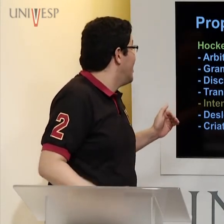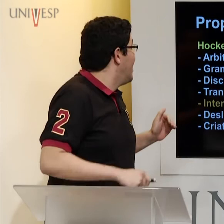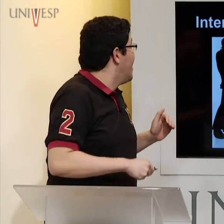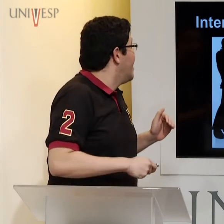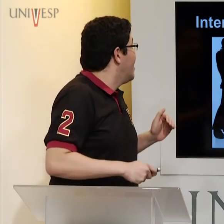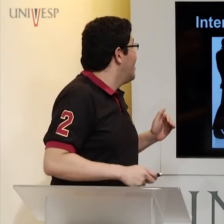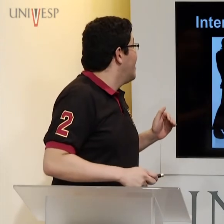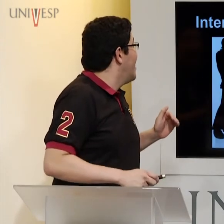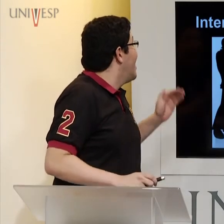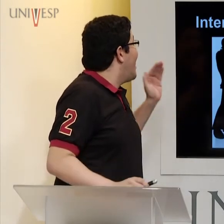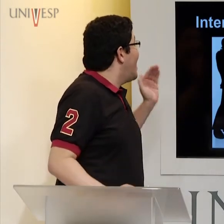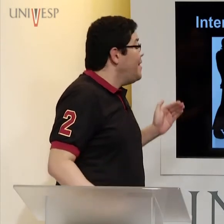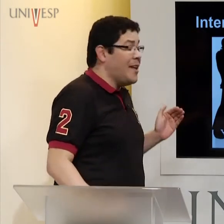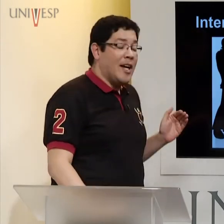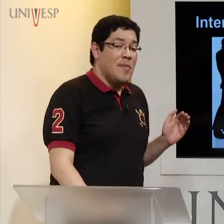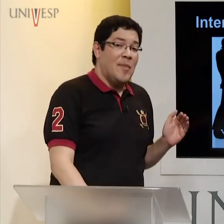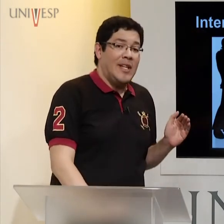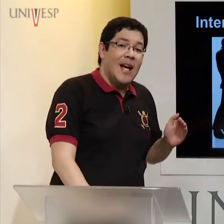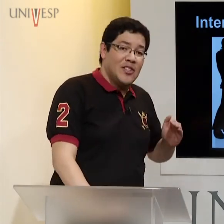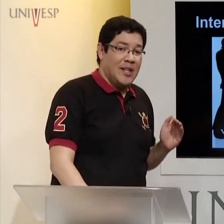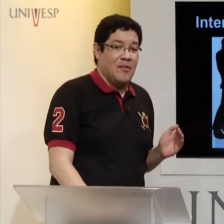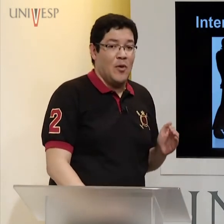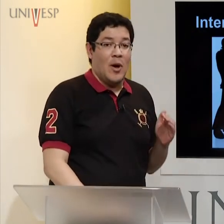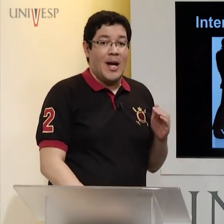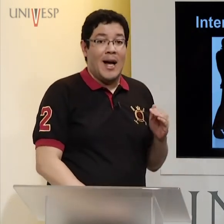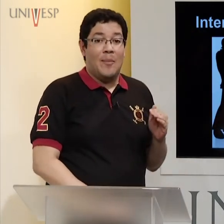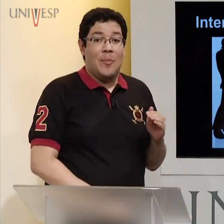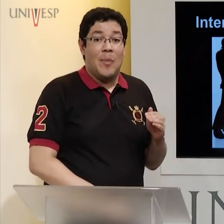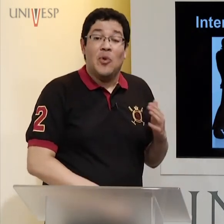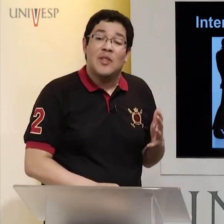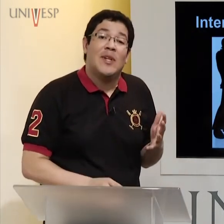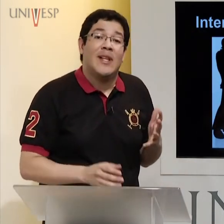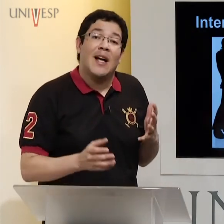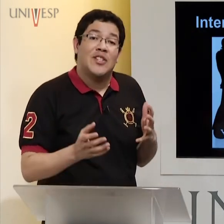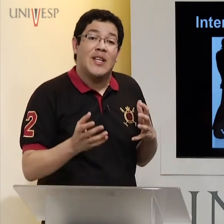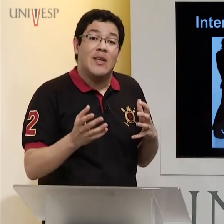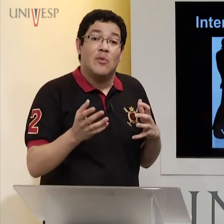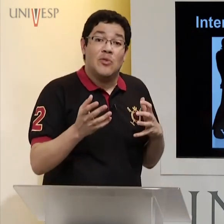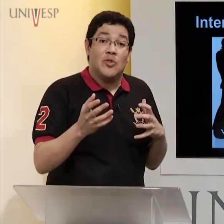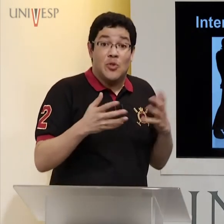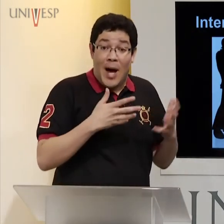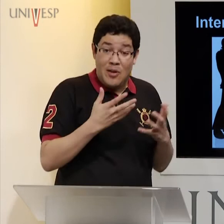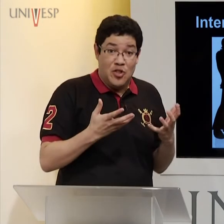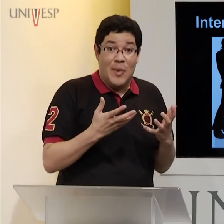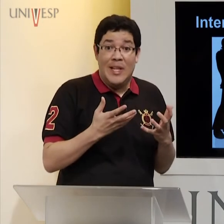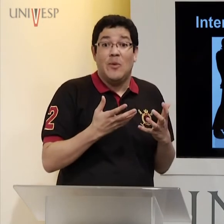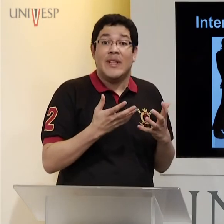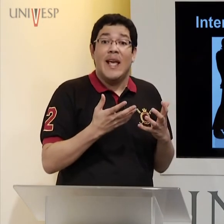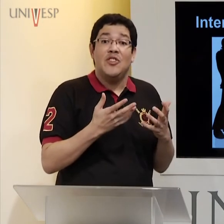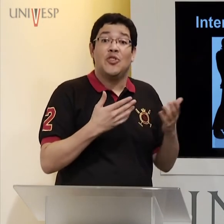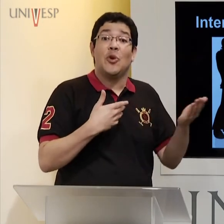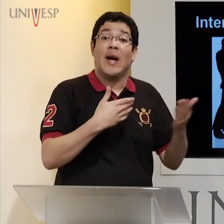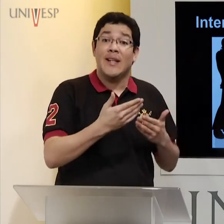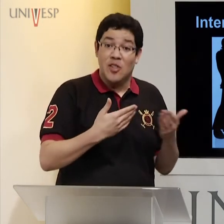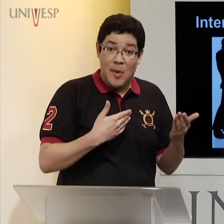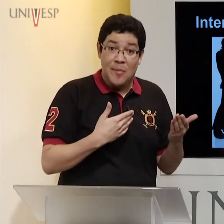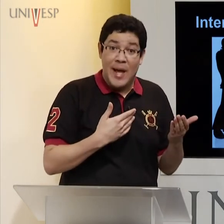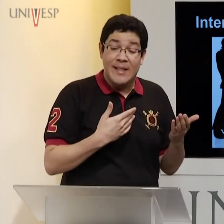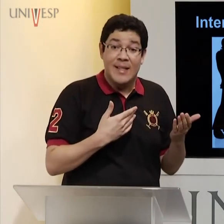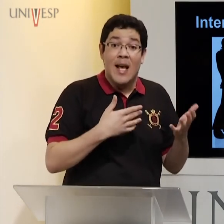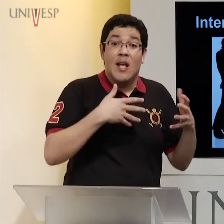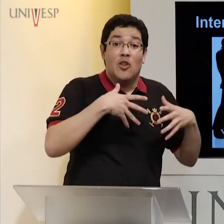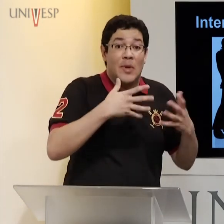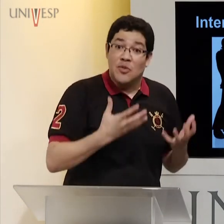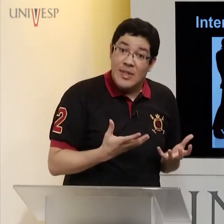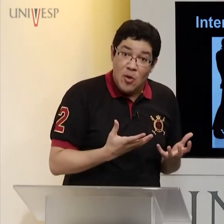reflexividade. A intercambiabilidade tem a ver com a possibilidade que os usuários de uma língua têm de trocar seus